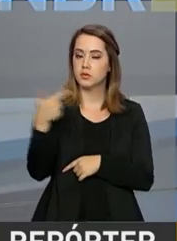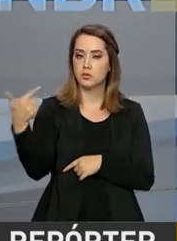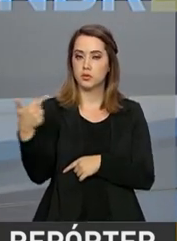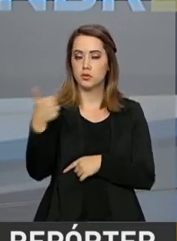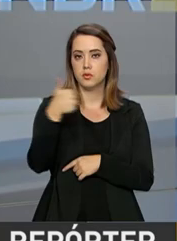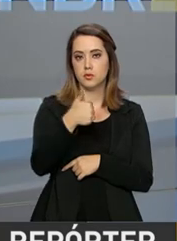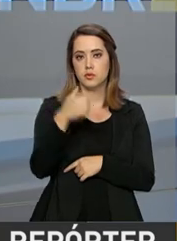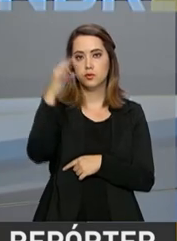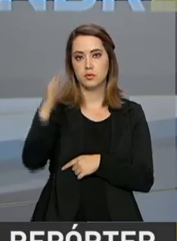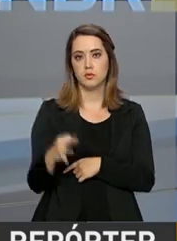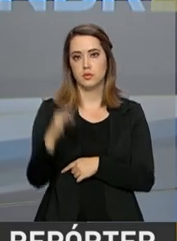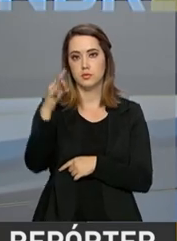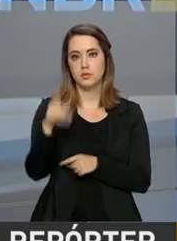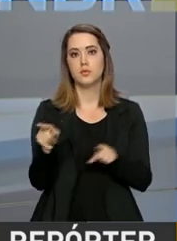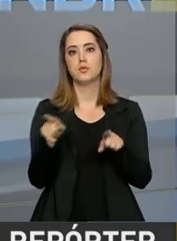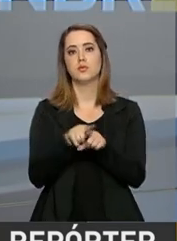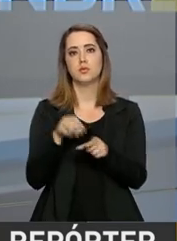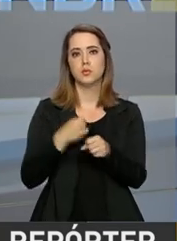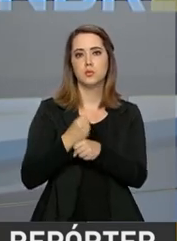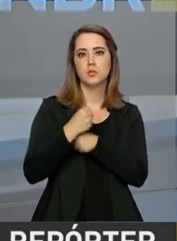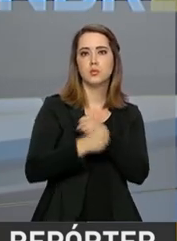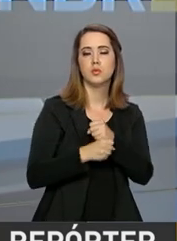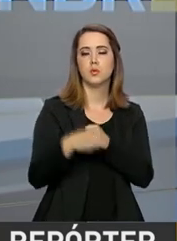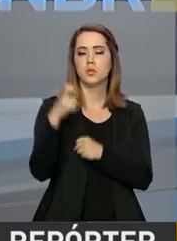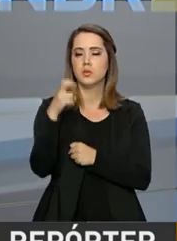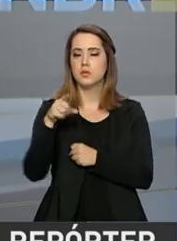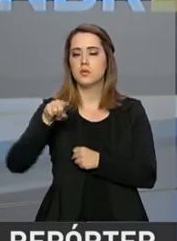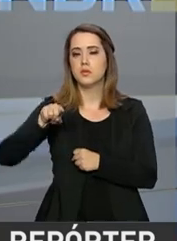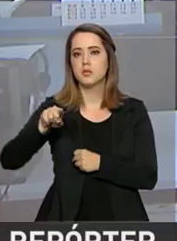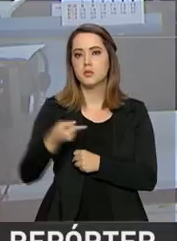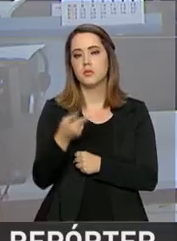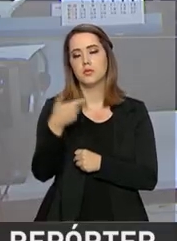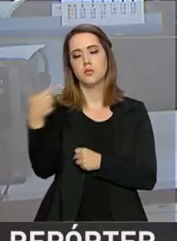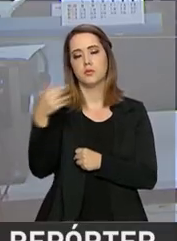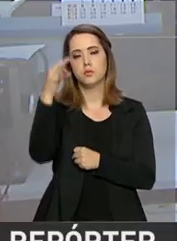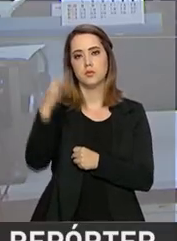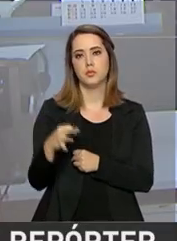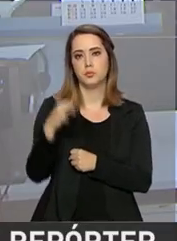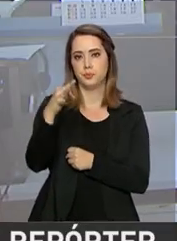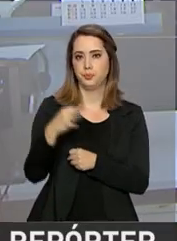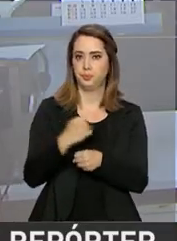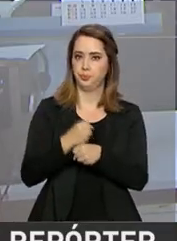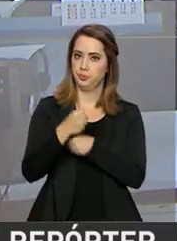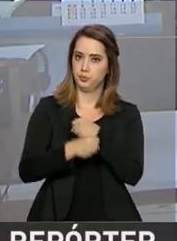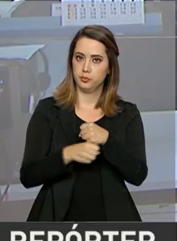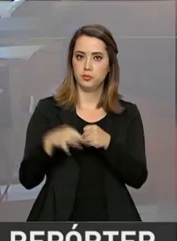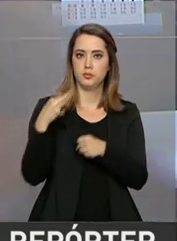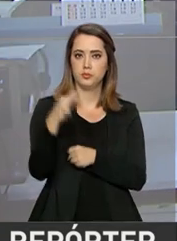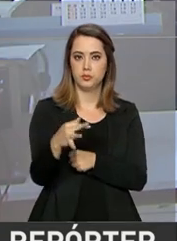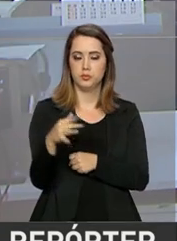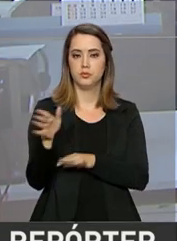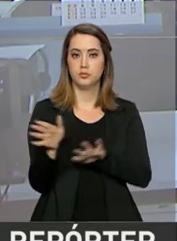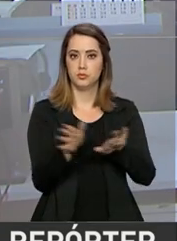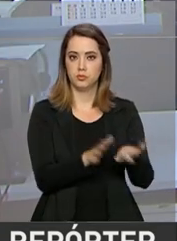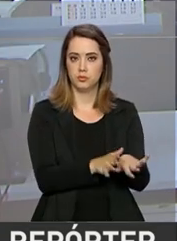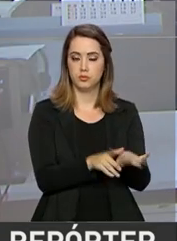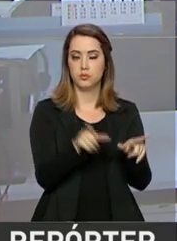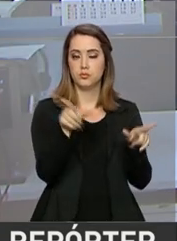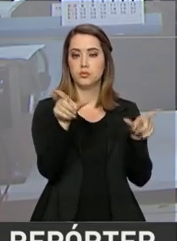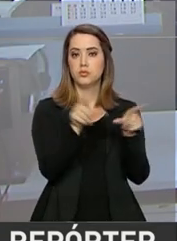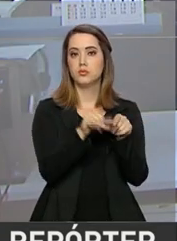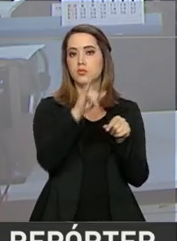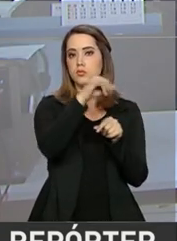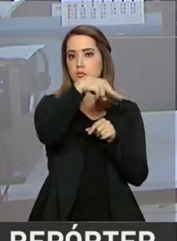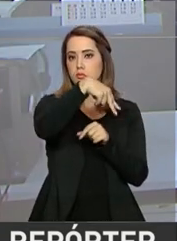este ano e 5,2 no ano que vem o Ministério do Trabalho e Previdência Social